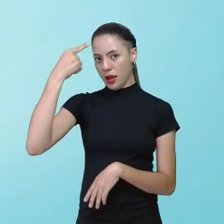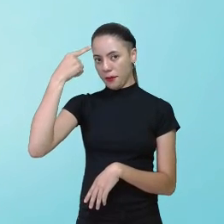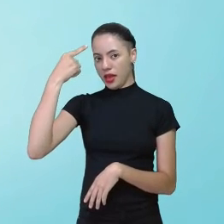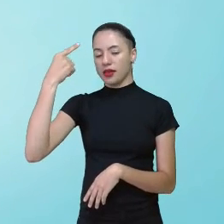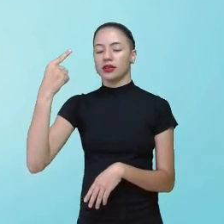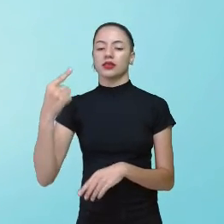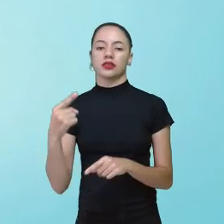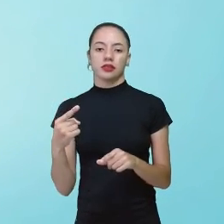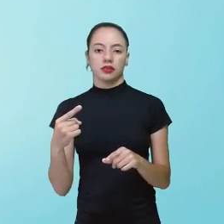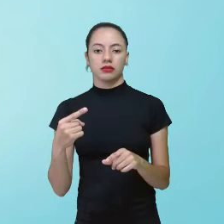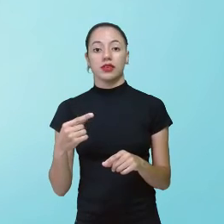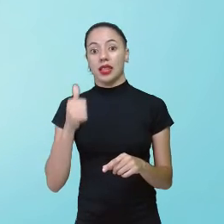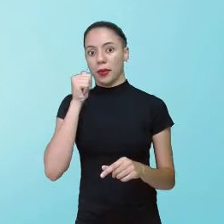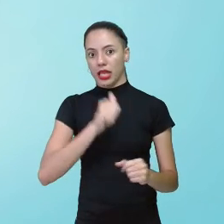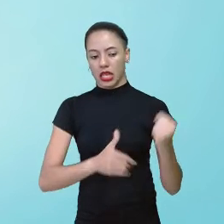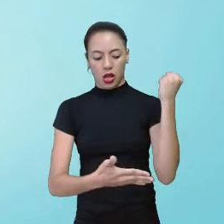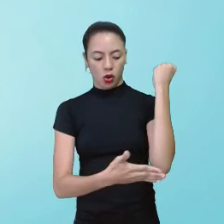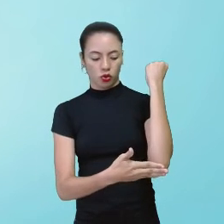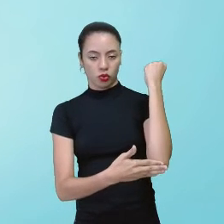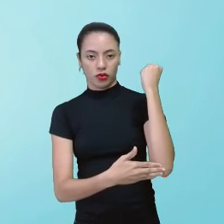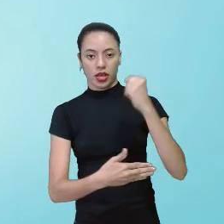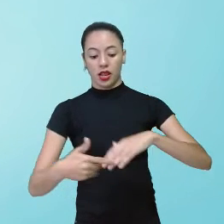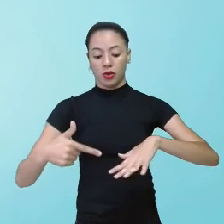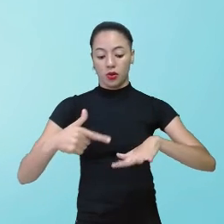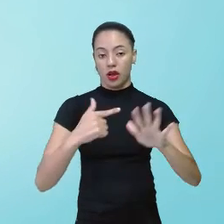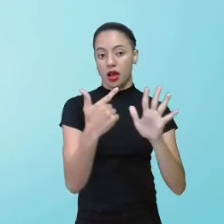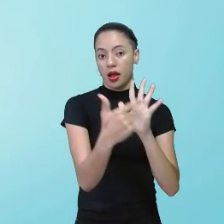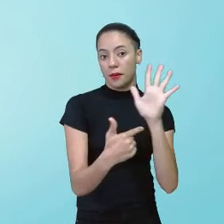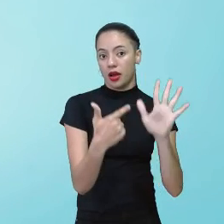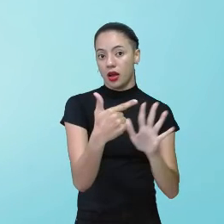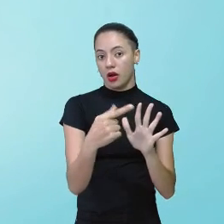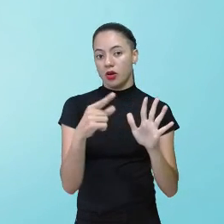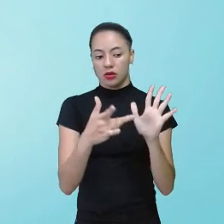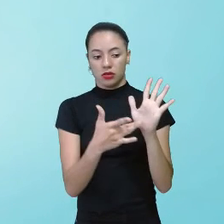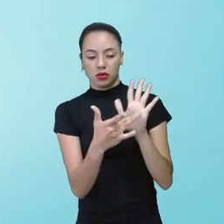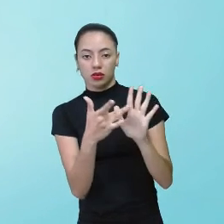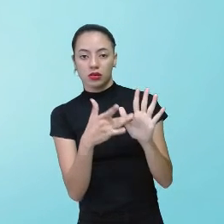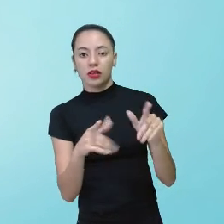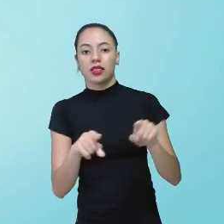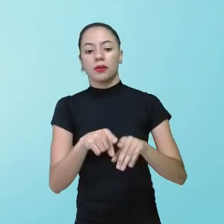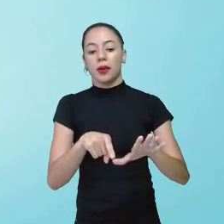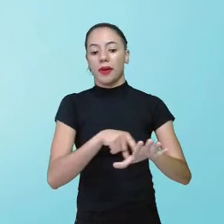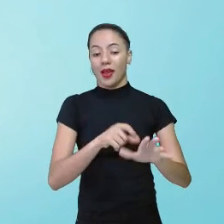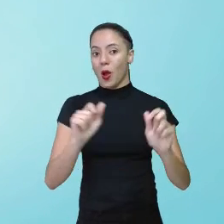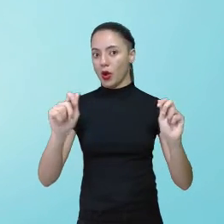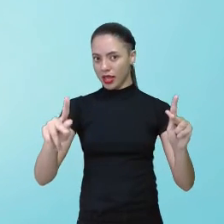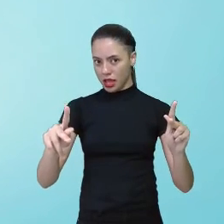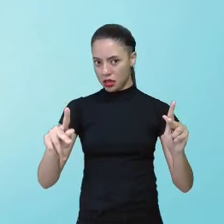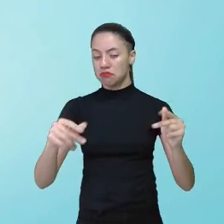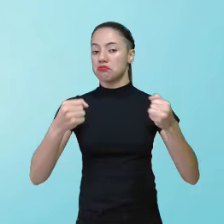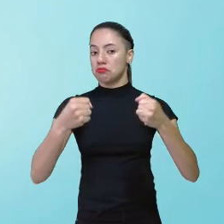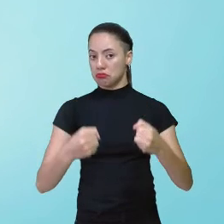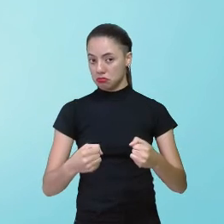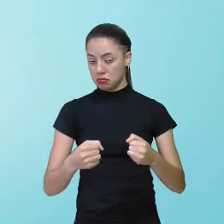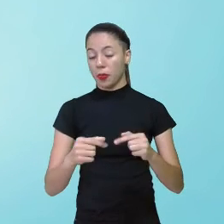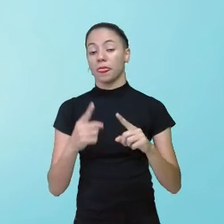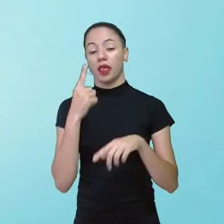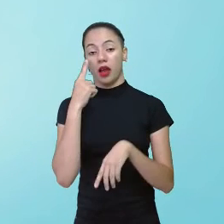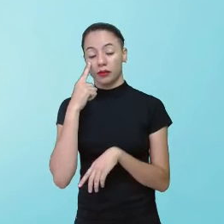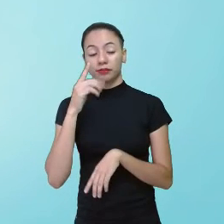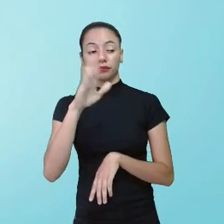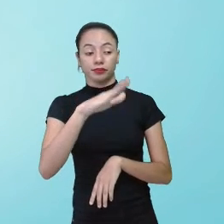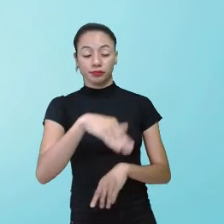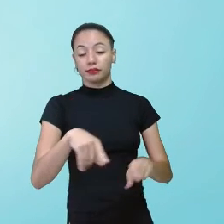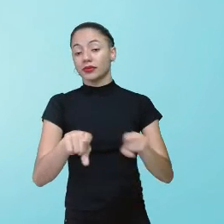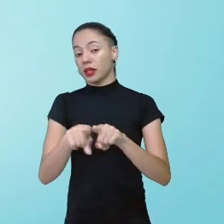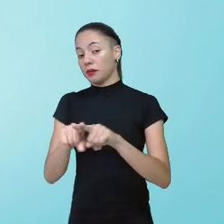menina, o cotovelo, a mão, você vai sentir nos pés, ok. Aí é importante salientar,